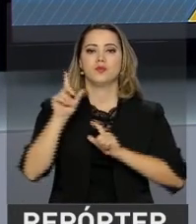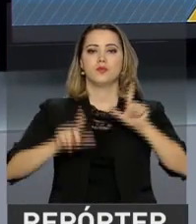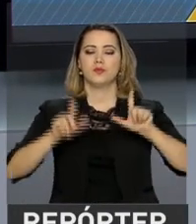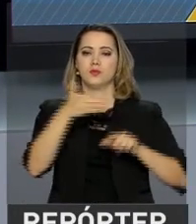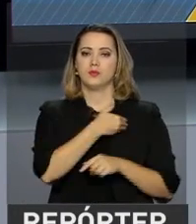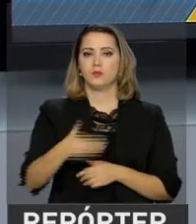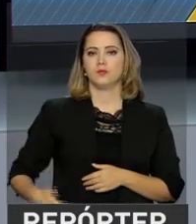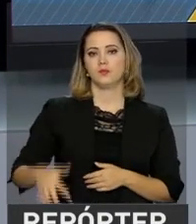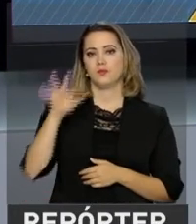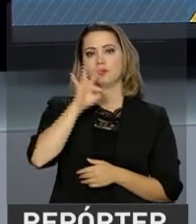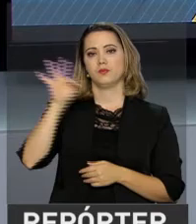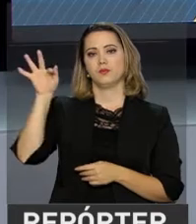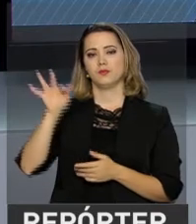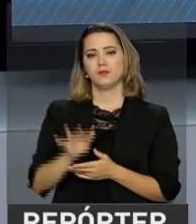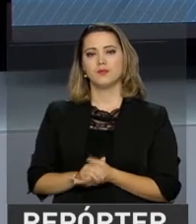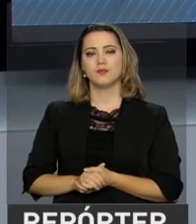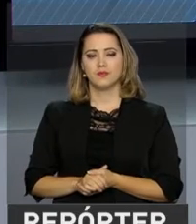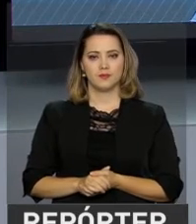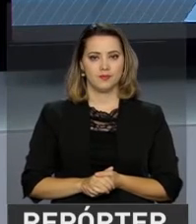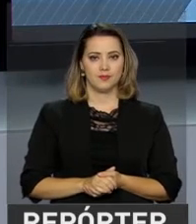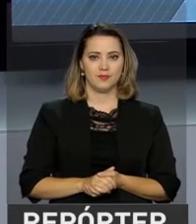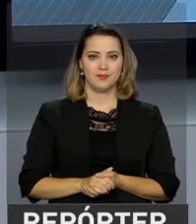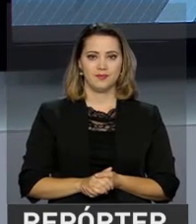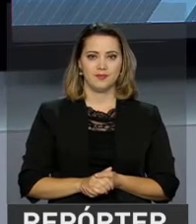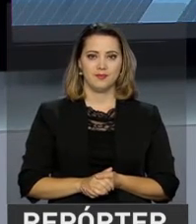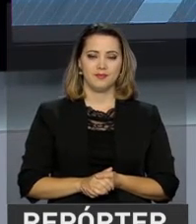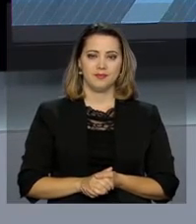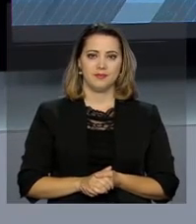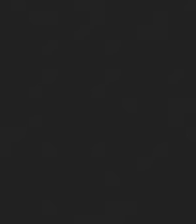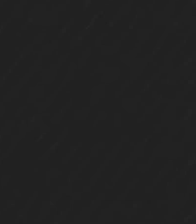continue com a gente aqui na nbr a tv do governo federal